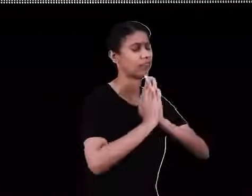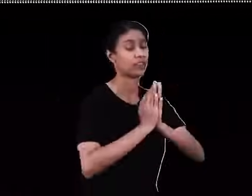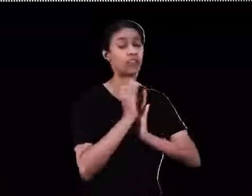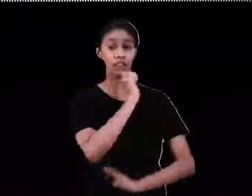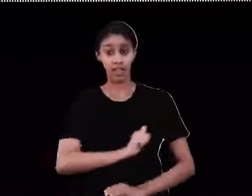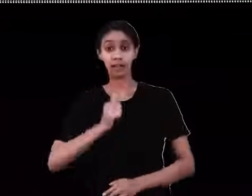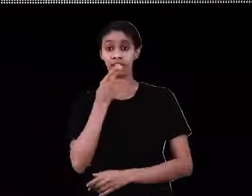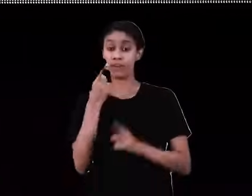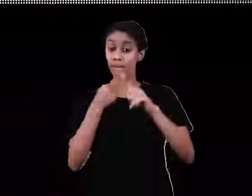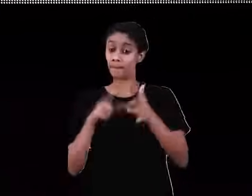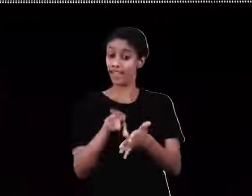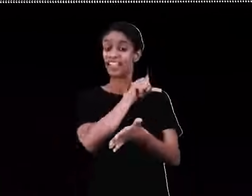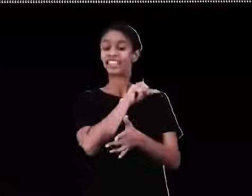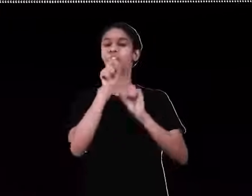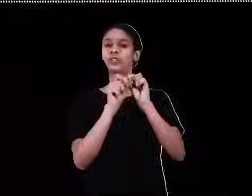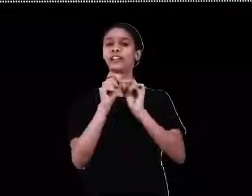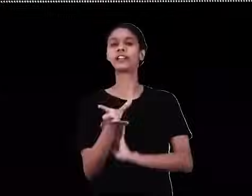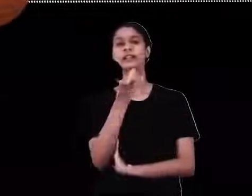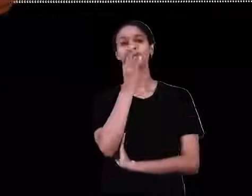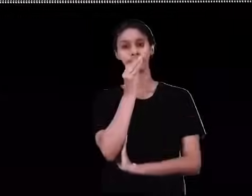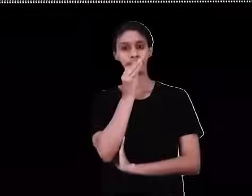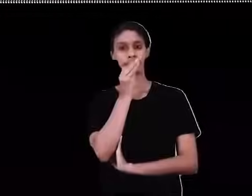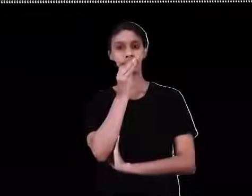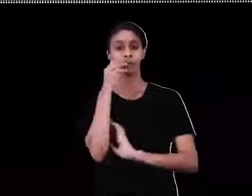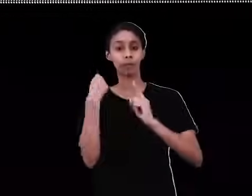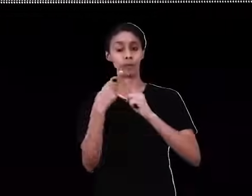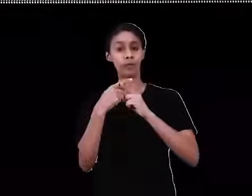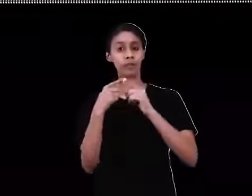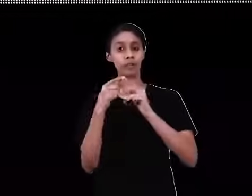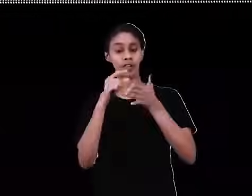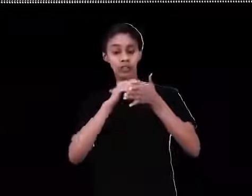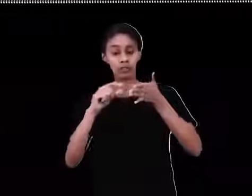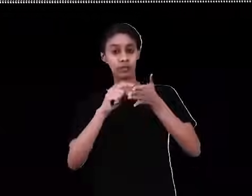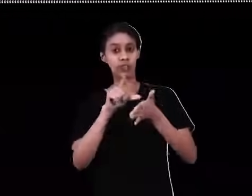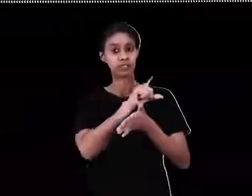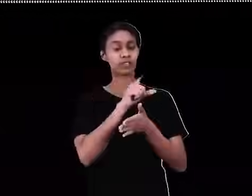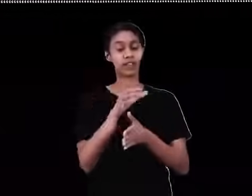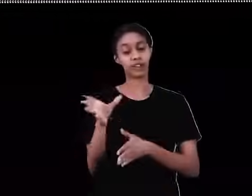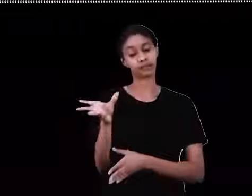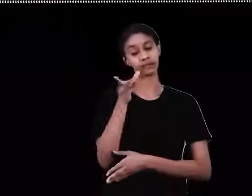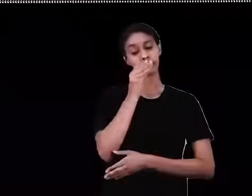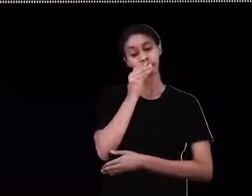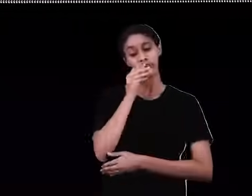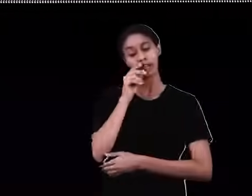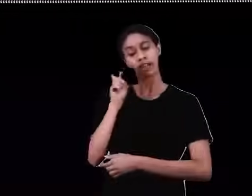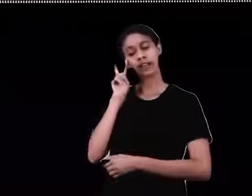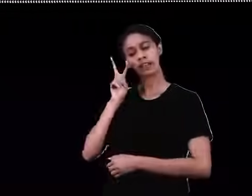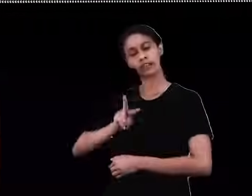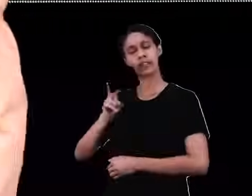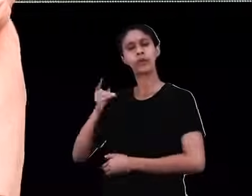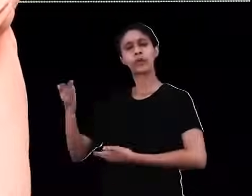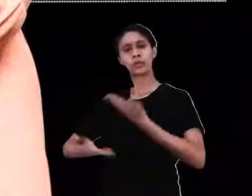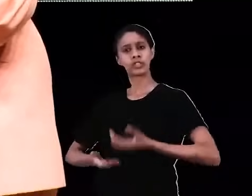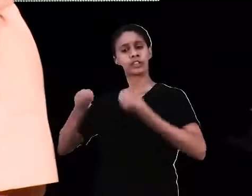mas antes de falar, Abigail calou. Porque no verso anterior, ela se calou para ouvir o seu servo. O servo disse assim,